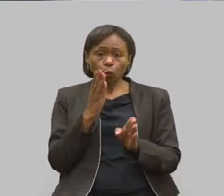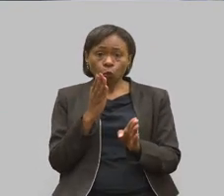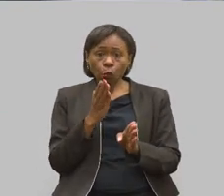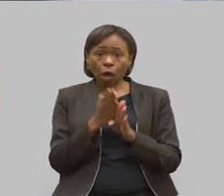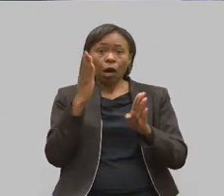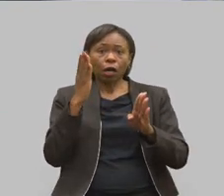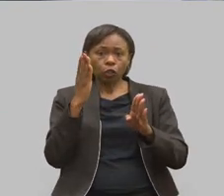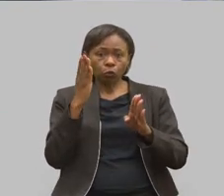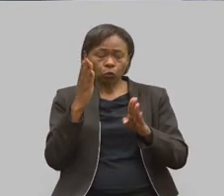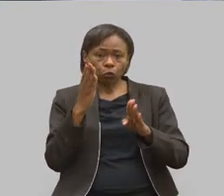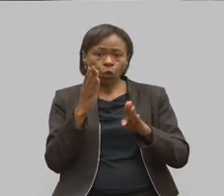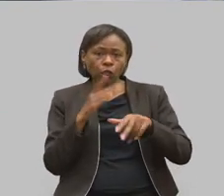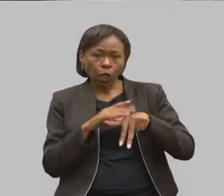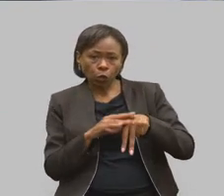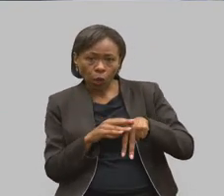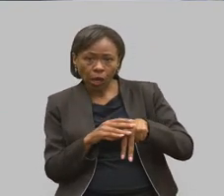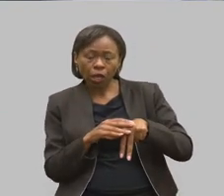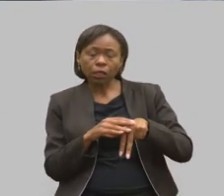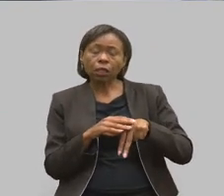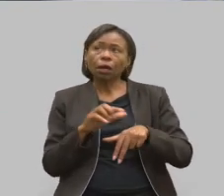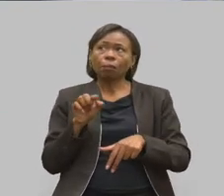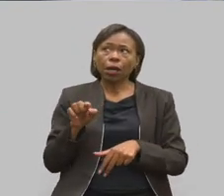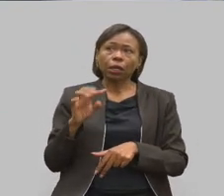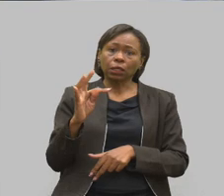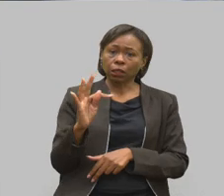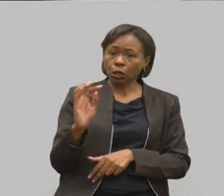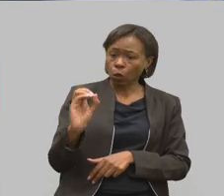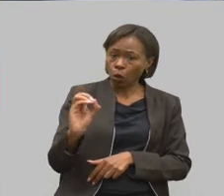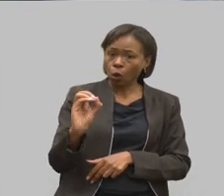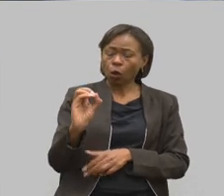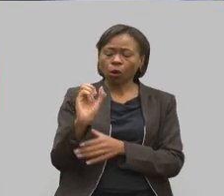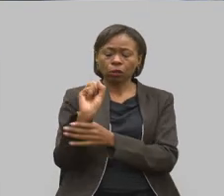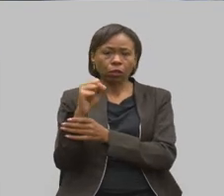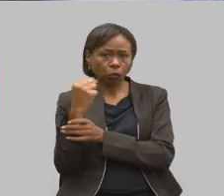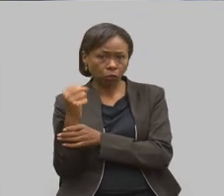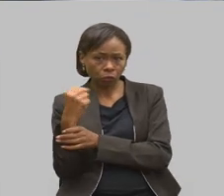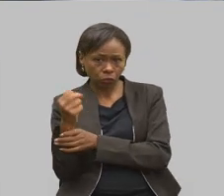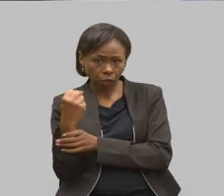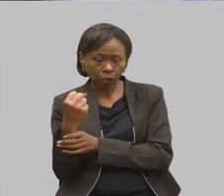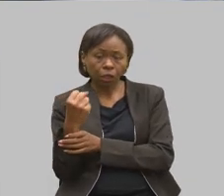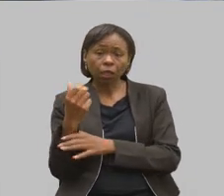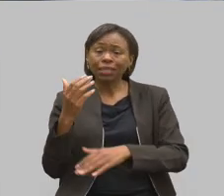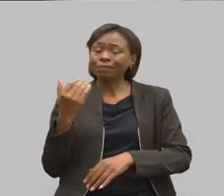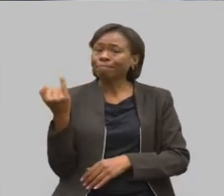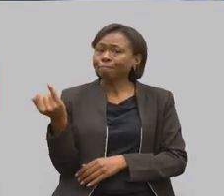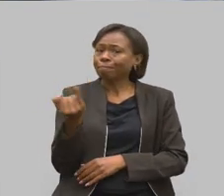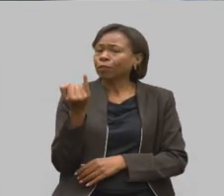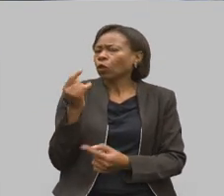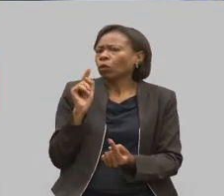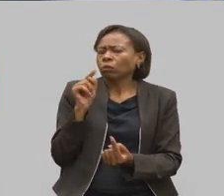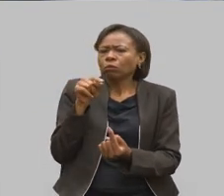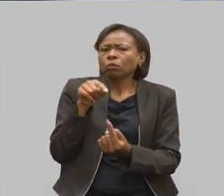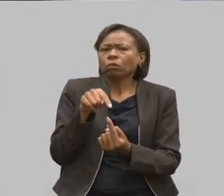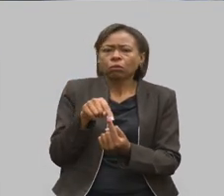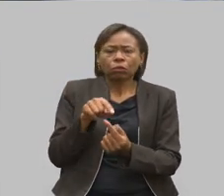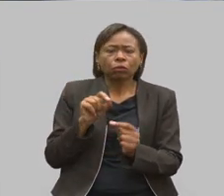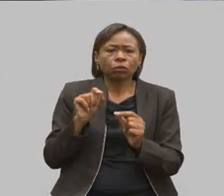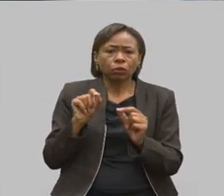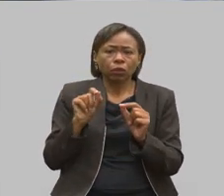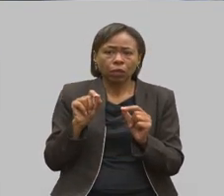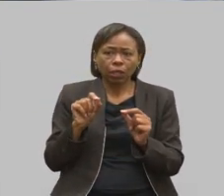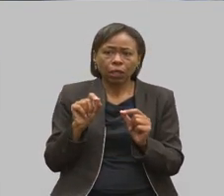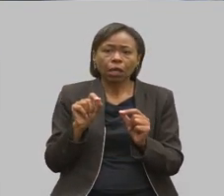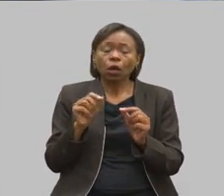para a fisioterapia e para a terapia ocupacional a nossa importância o nosso objetivo final sempre vai ser a